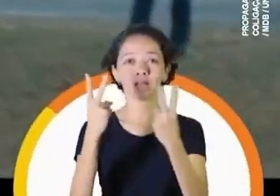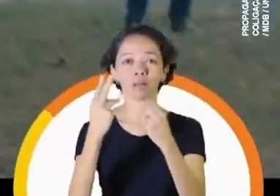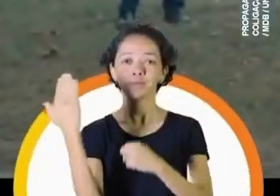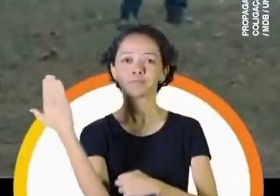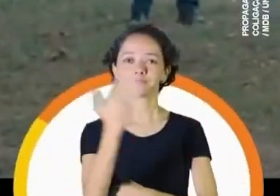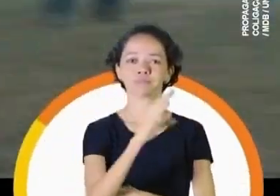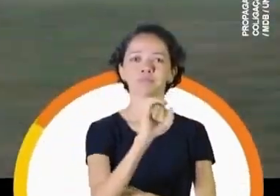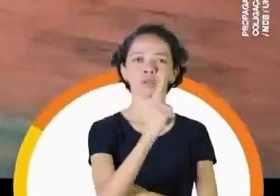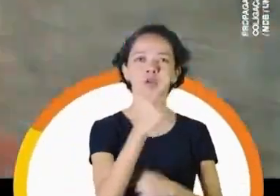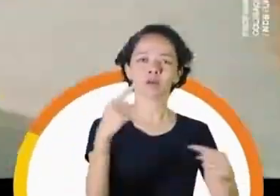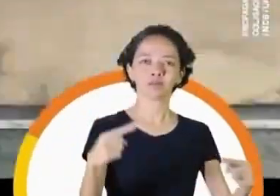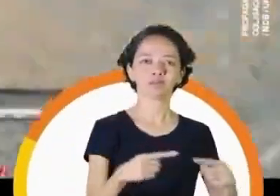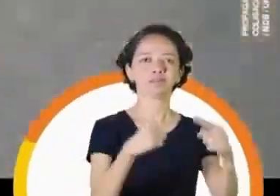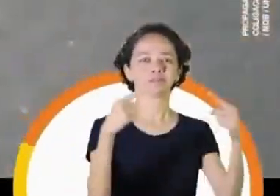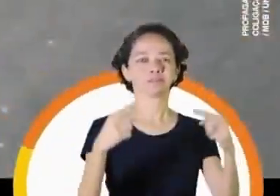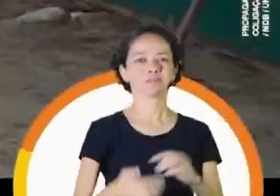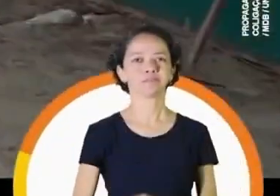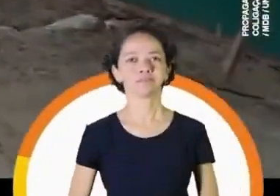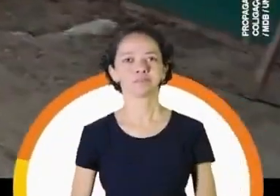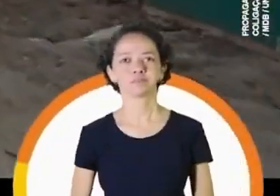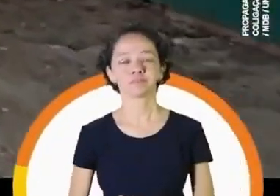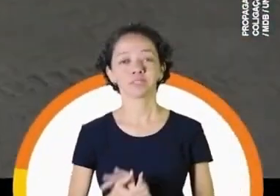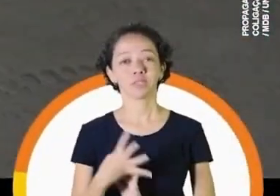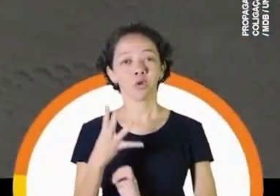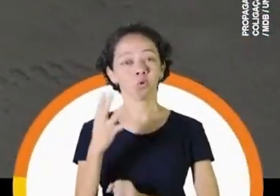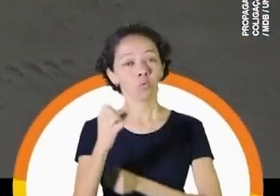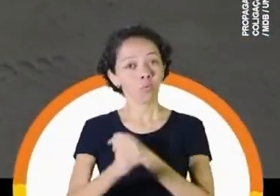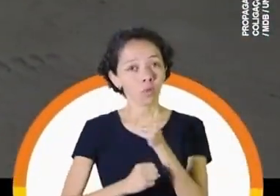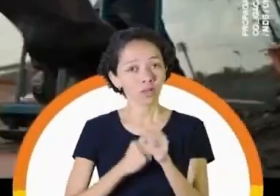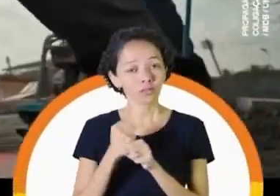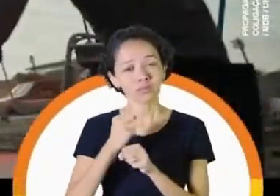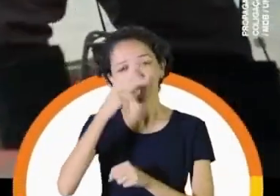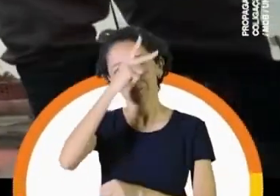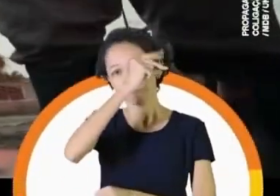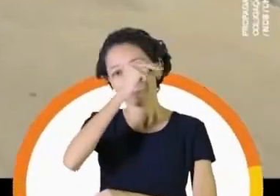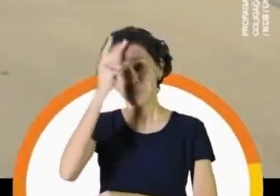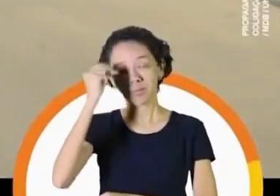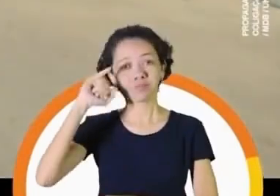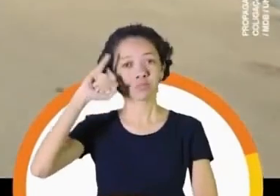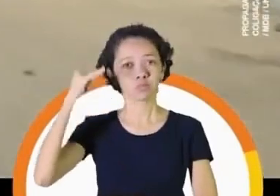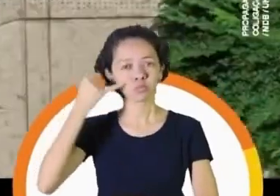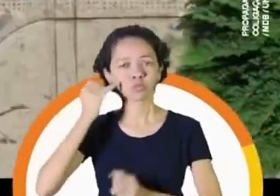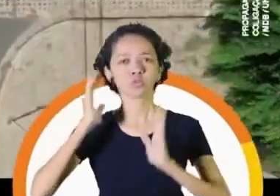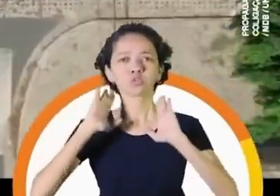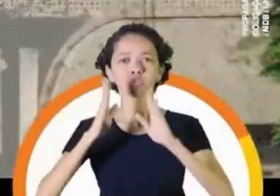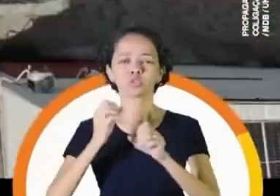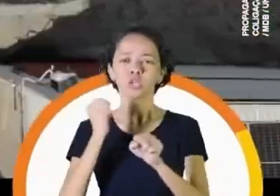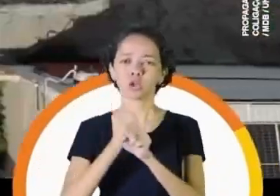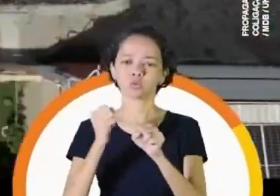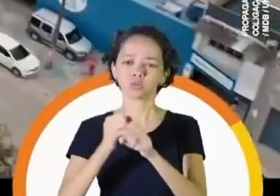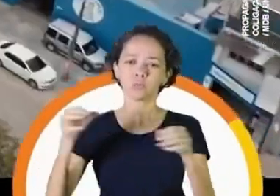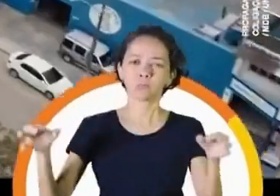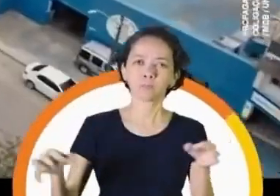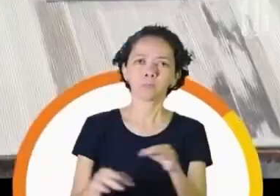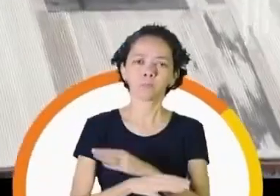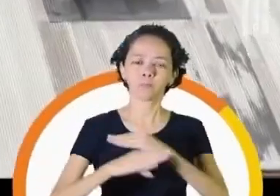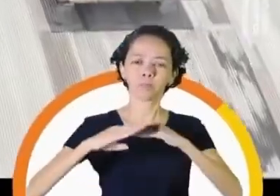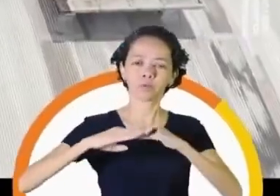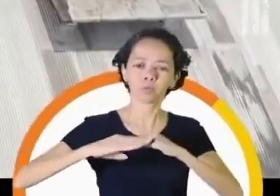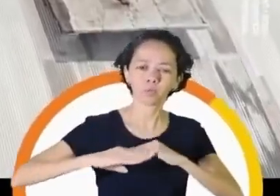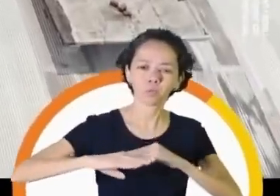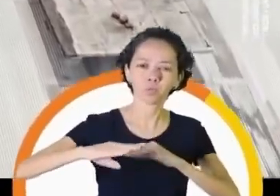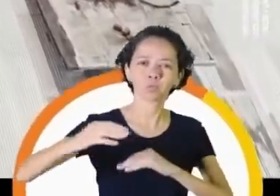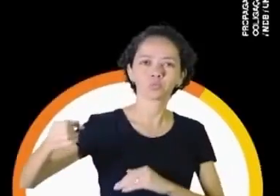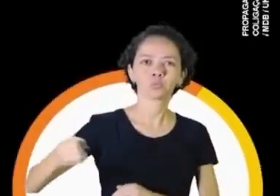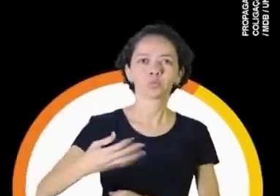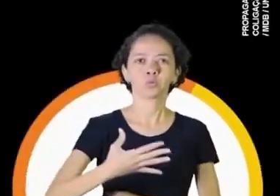na Gaminon no sentido Olinda. Em menos de 4 anos, o prefeito João Campos já entregou mais de 200 quilômetros